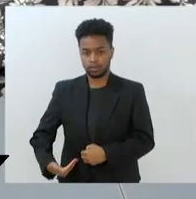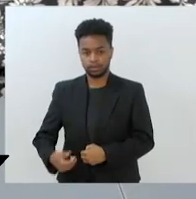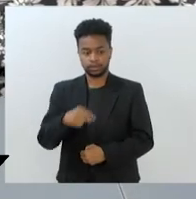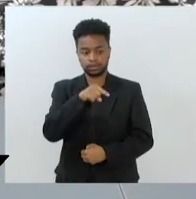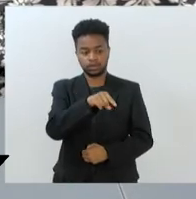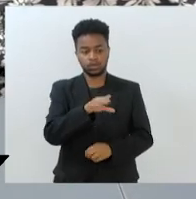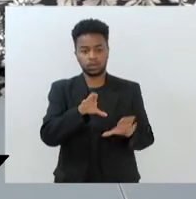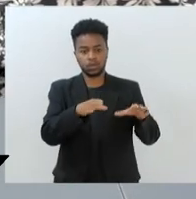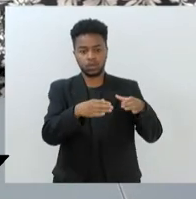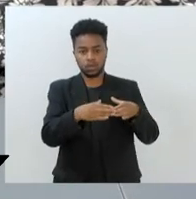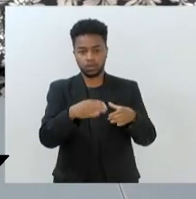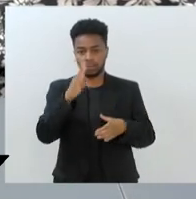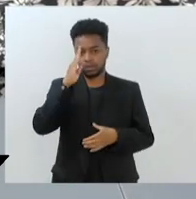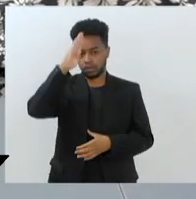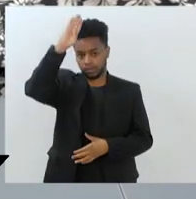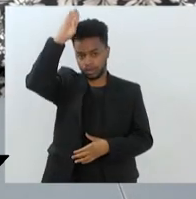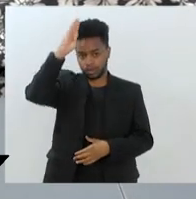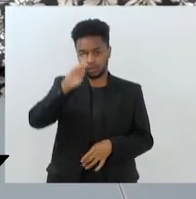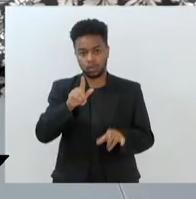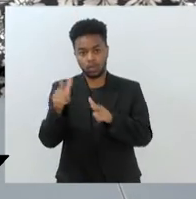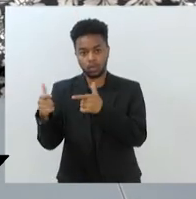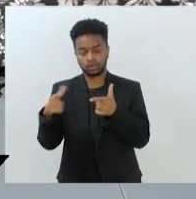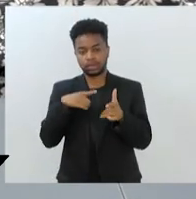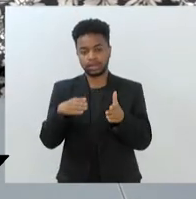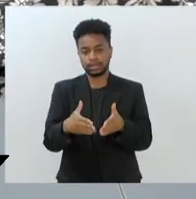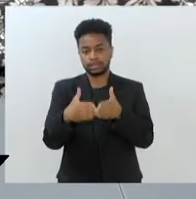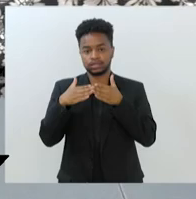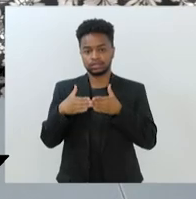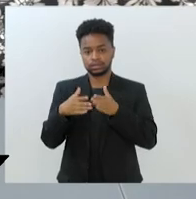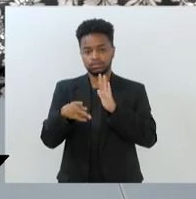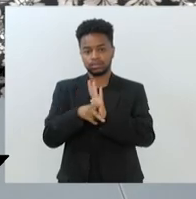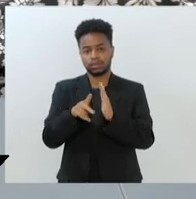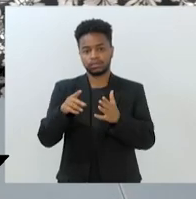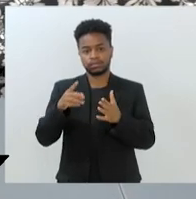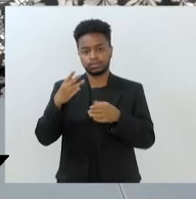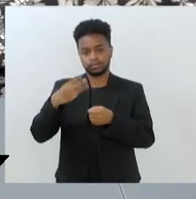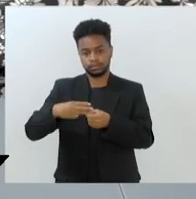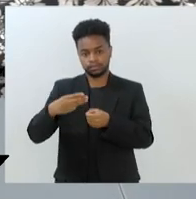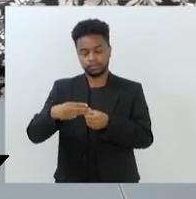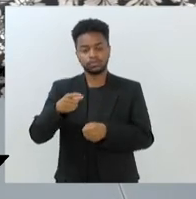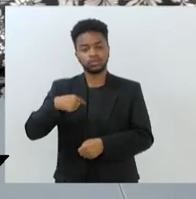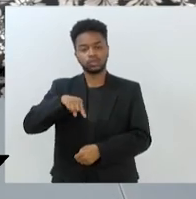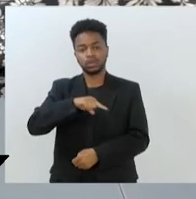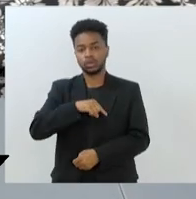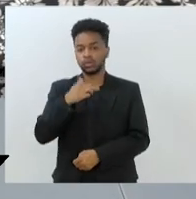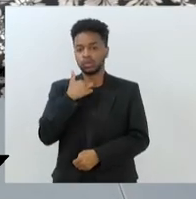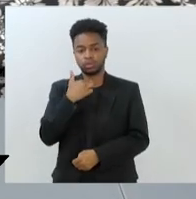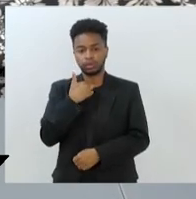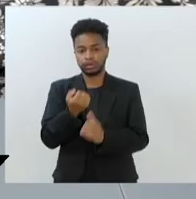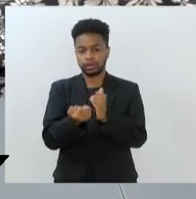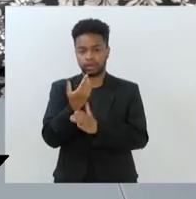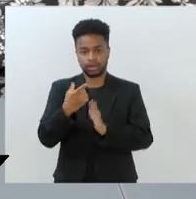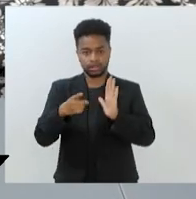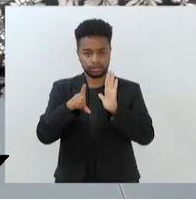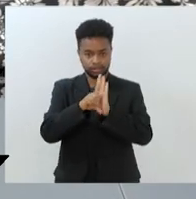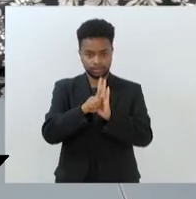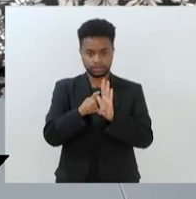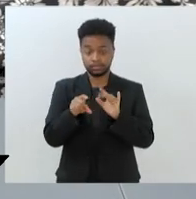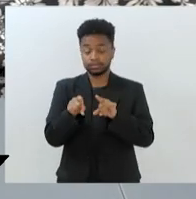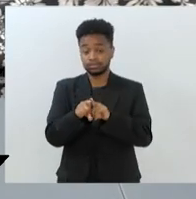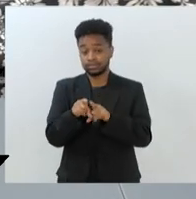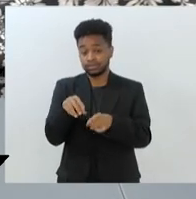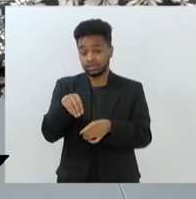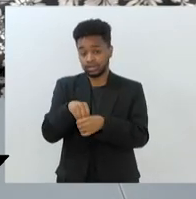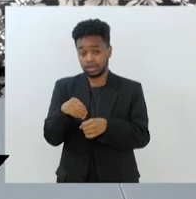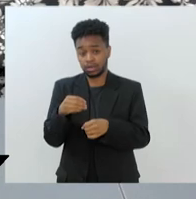O restante são licenças municipais, que nós não podemos legislar. Inclusive, no